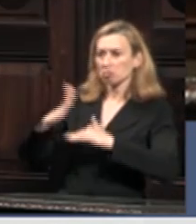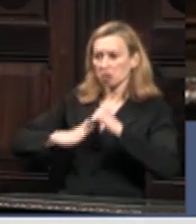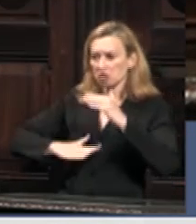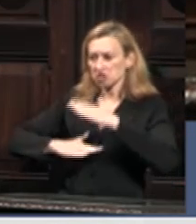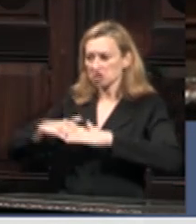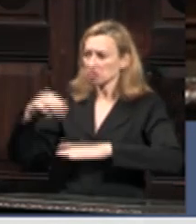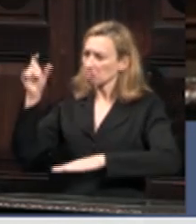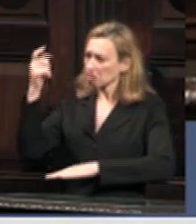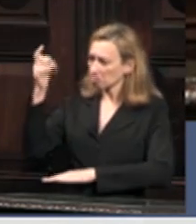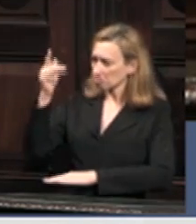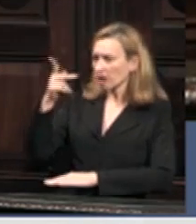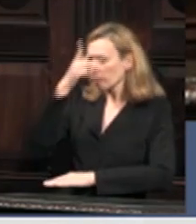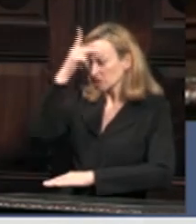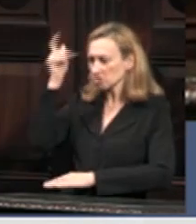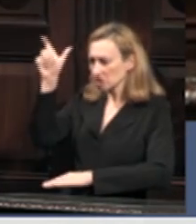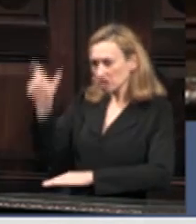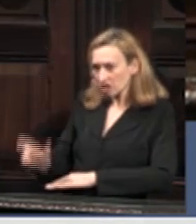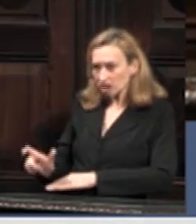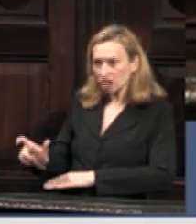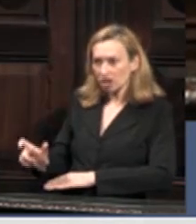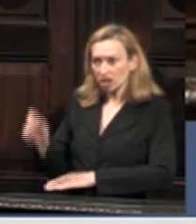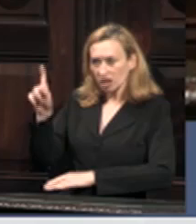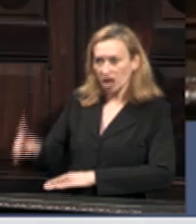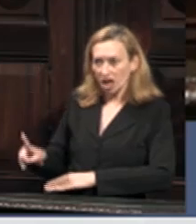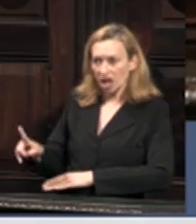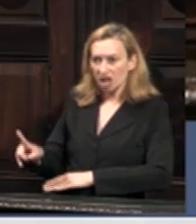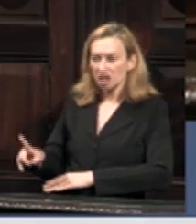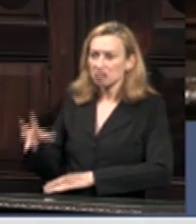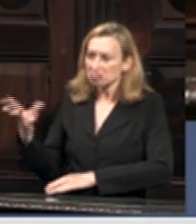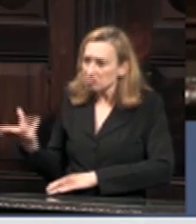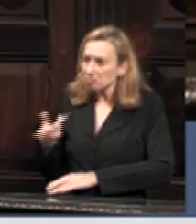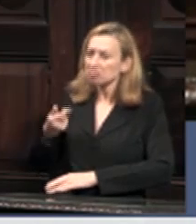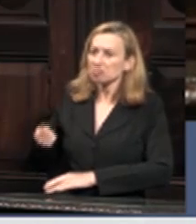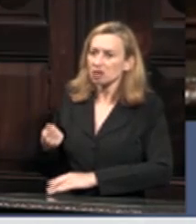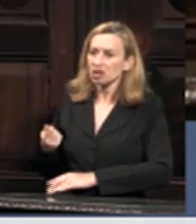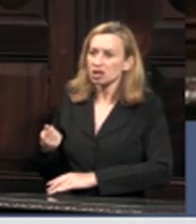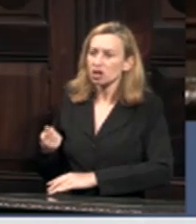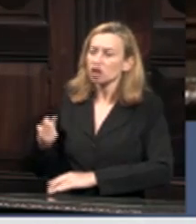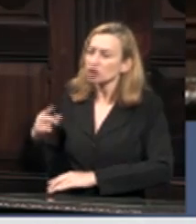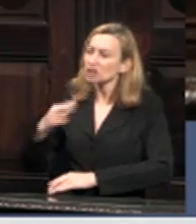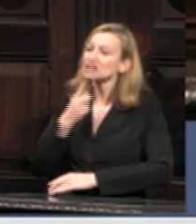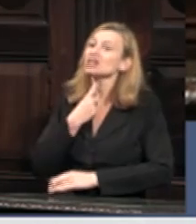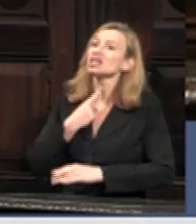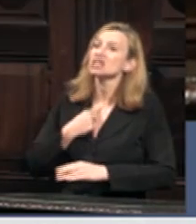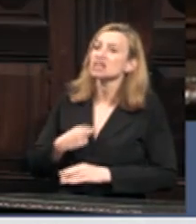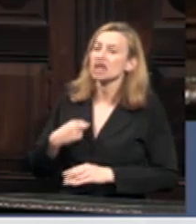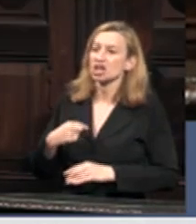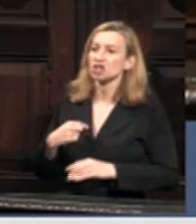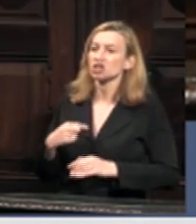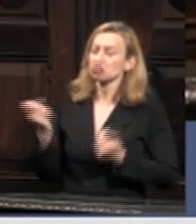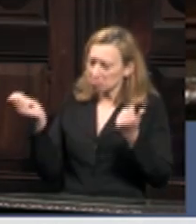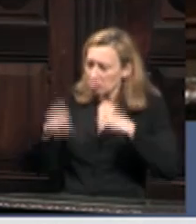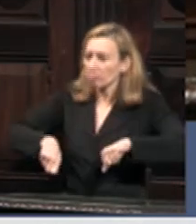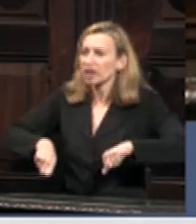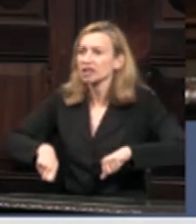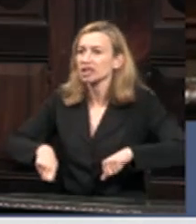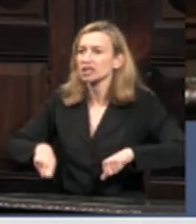pública, a sua diligência, o seu talento, a sua vontade de fazer e a sua